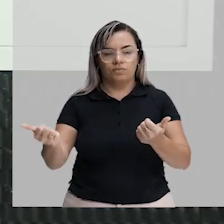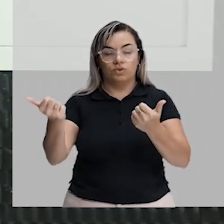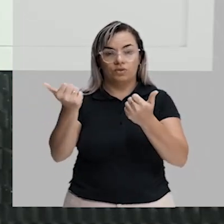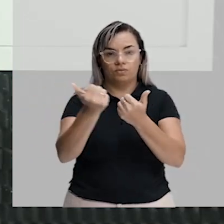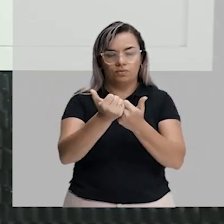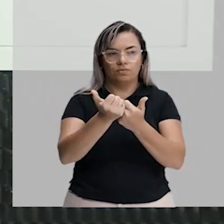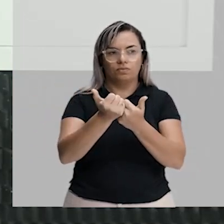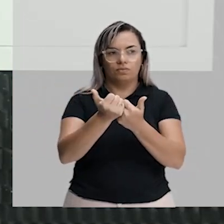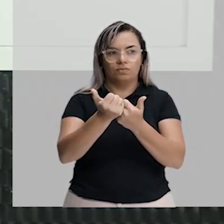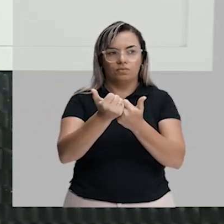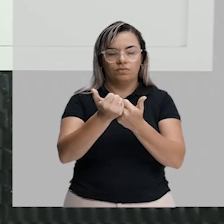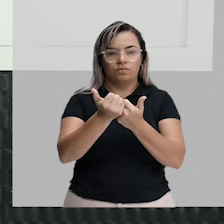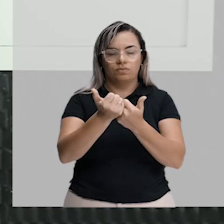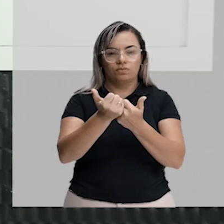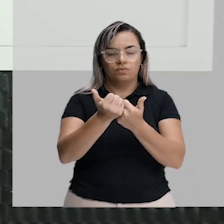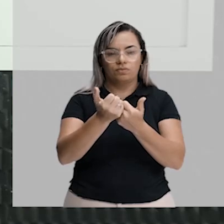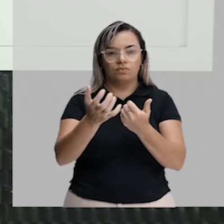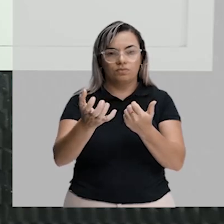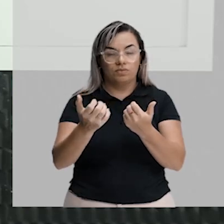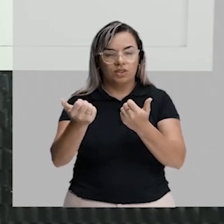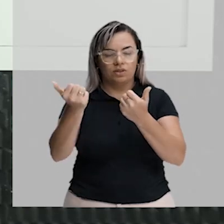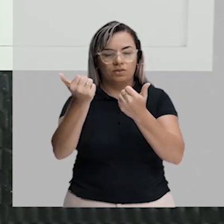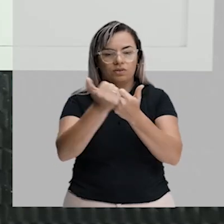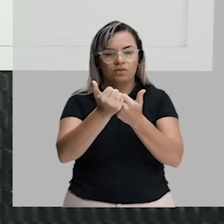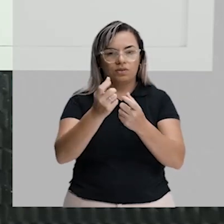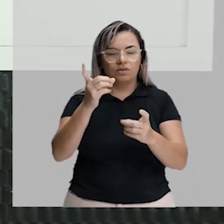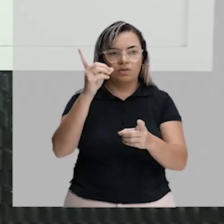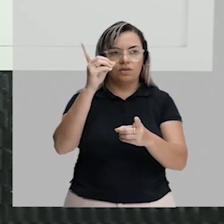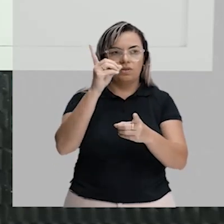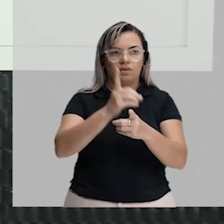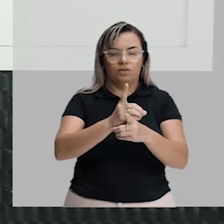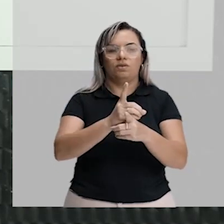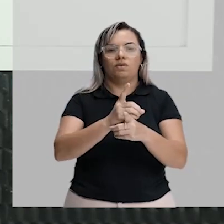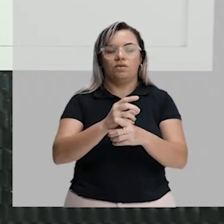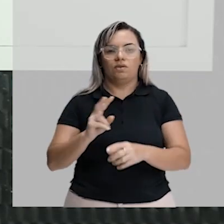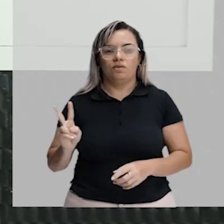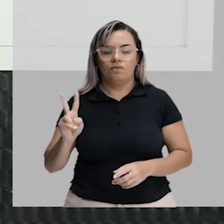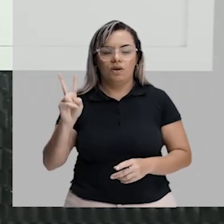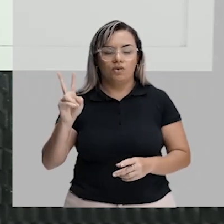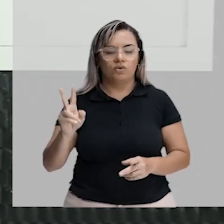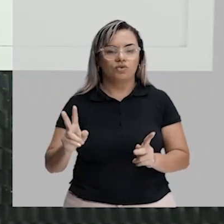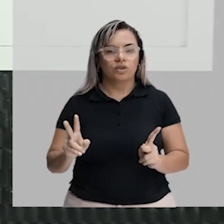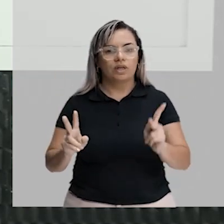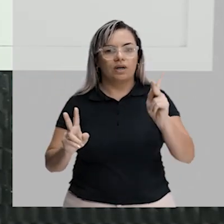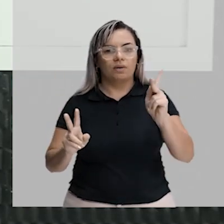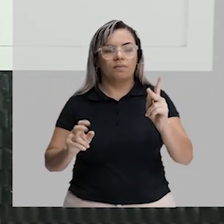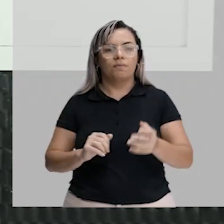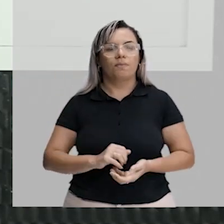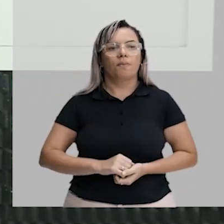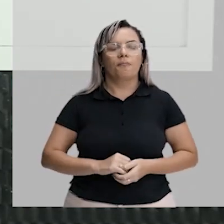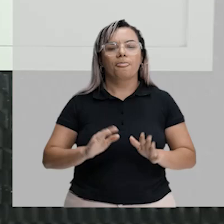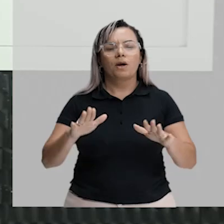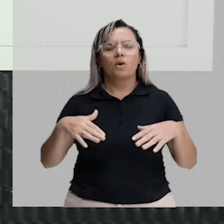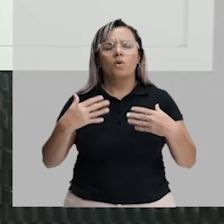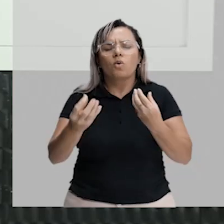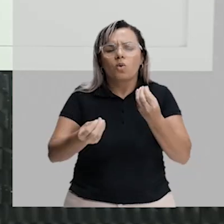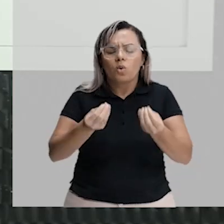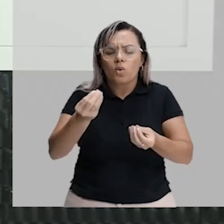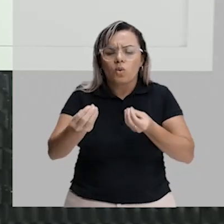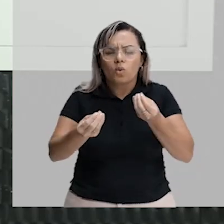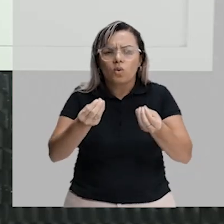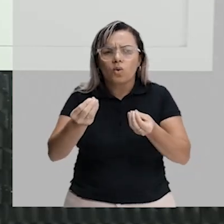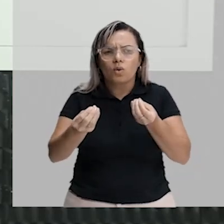substitua, aliás, quero que você encontre esse valor de K. E aí, turma, como é que eu posso usar